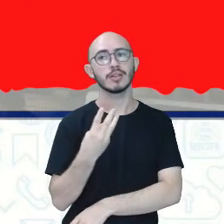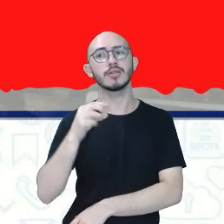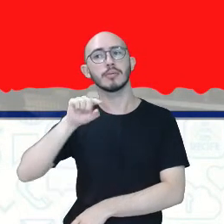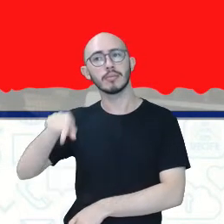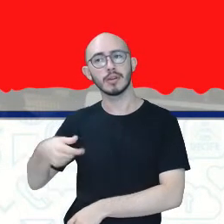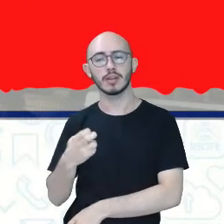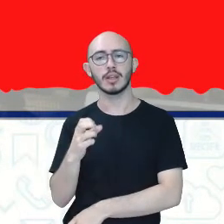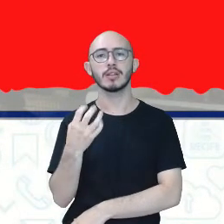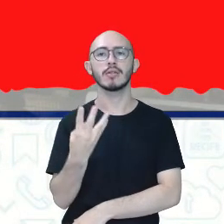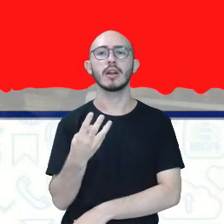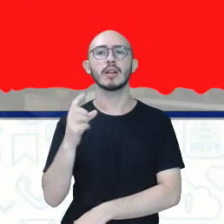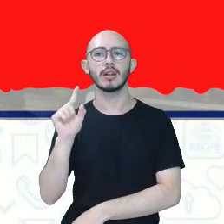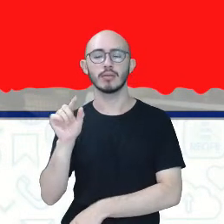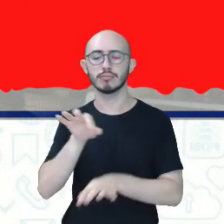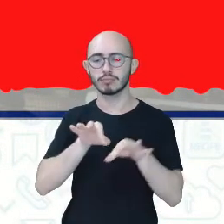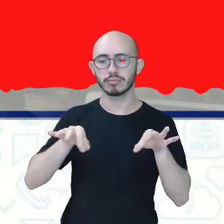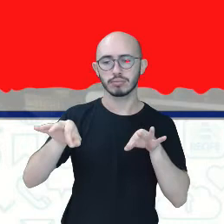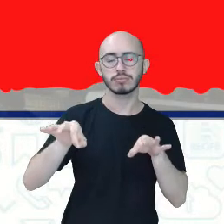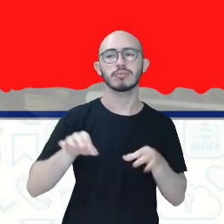metros quadrados,